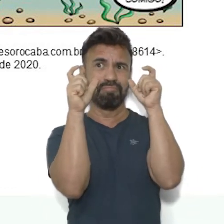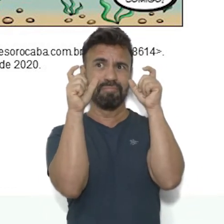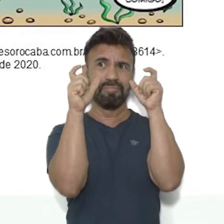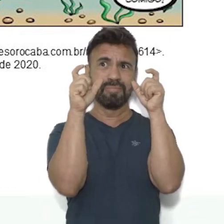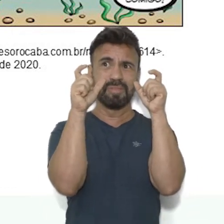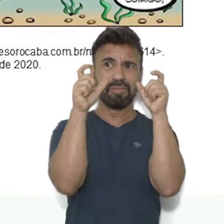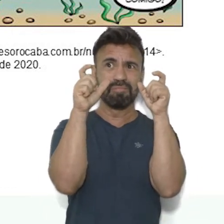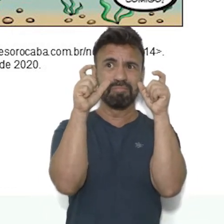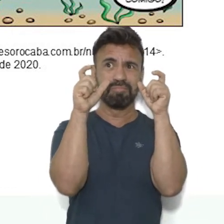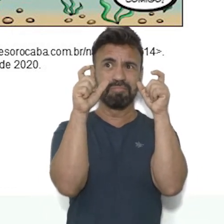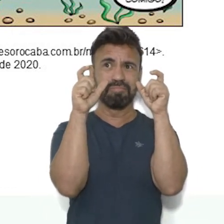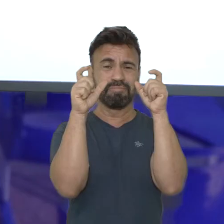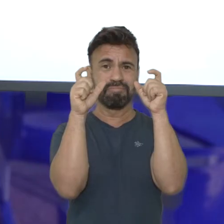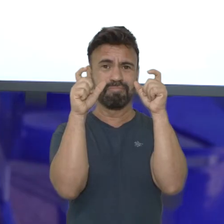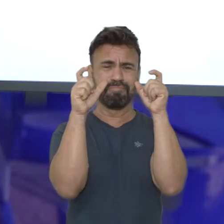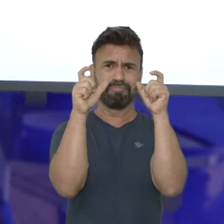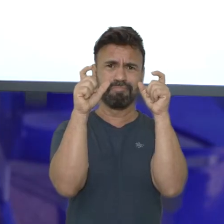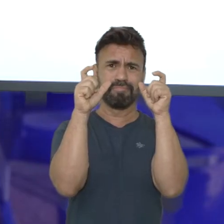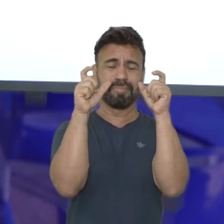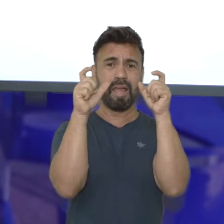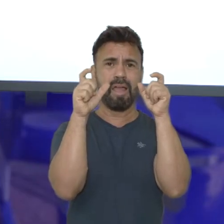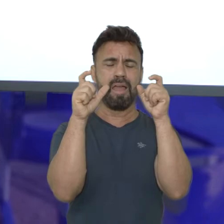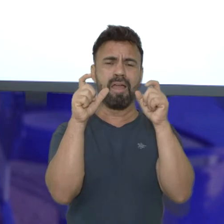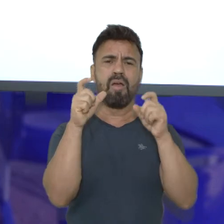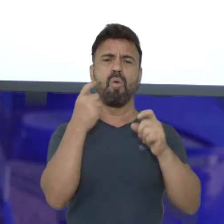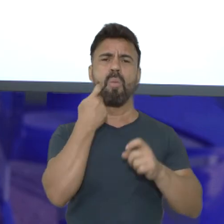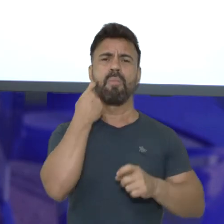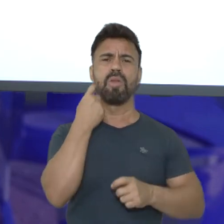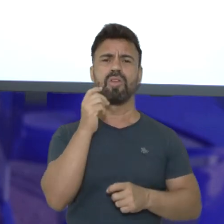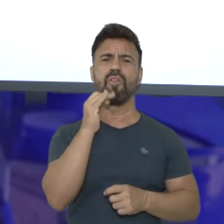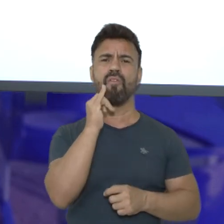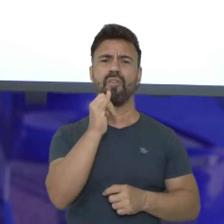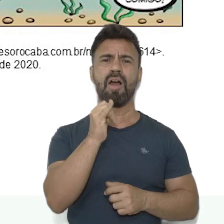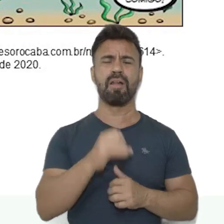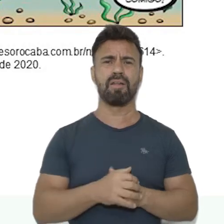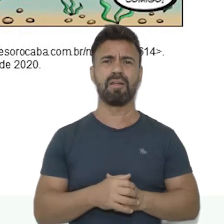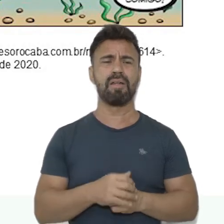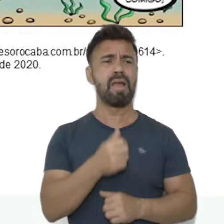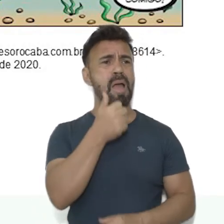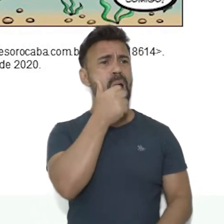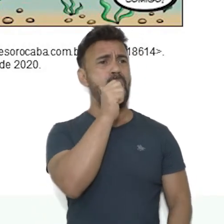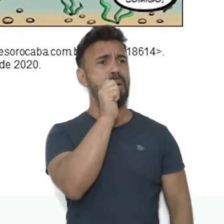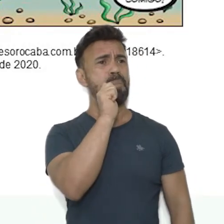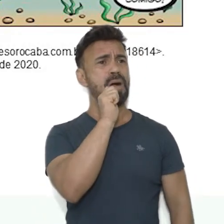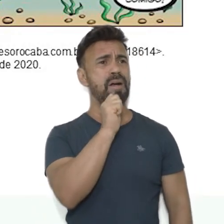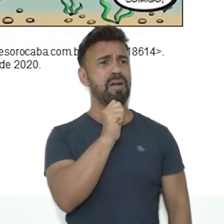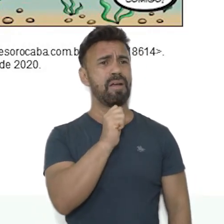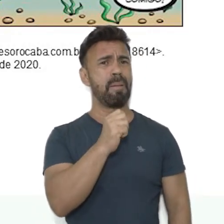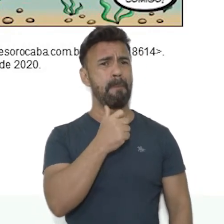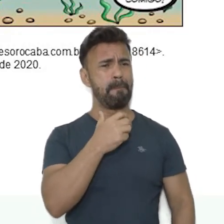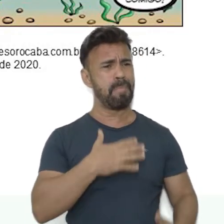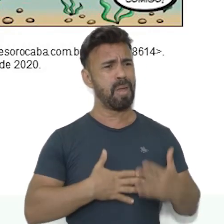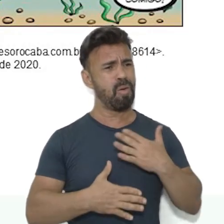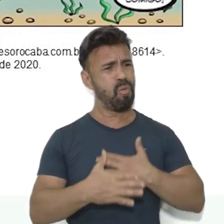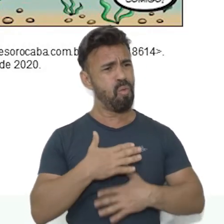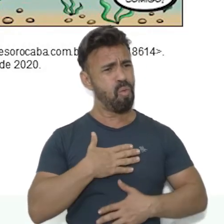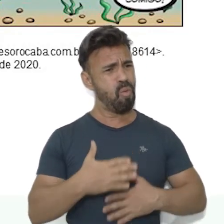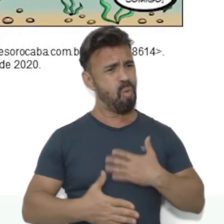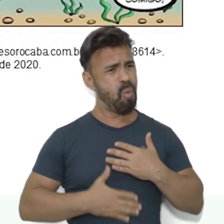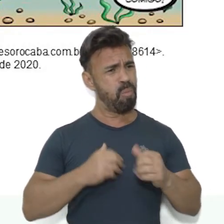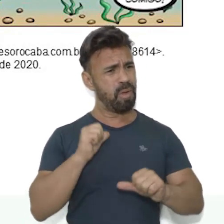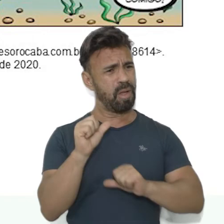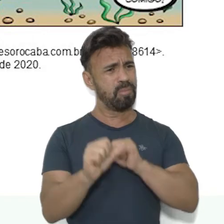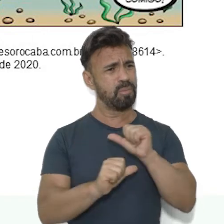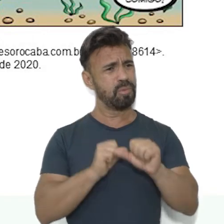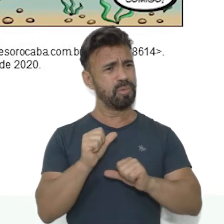todo esquisitinho. Ele diz assim: mãe, meu corpo está passando por